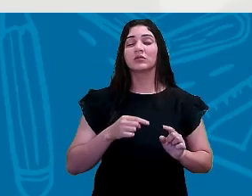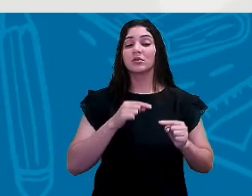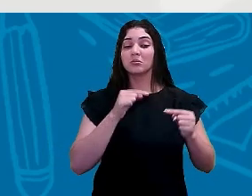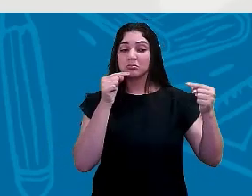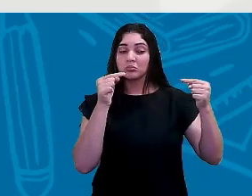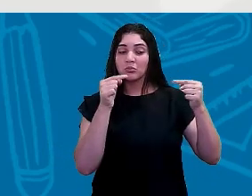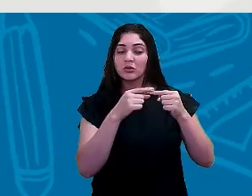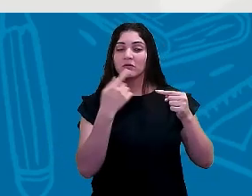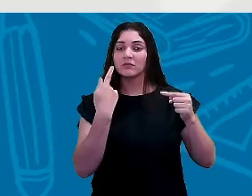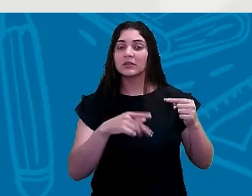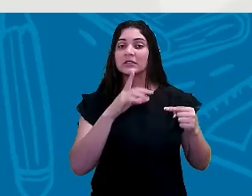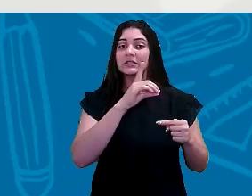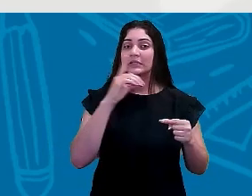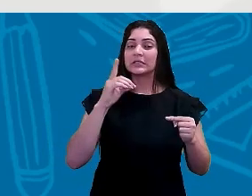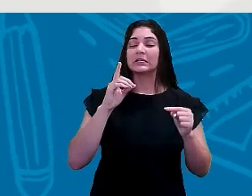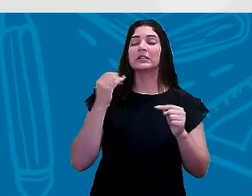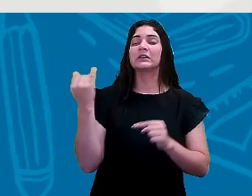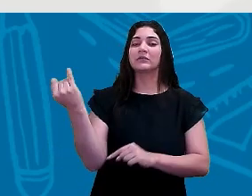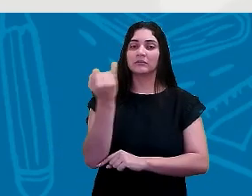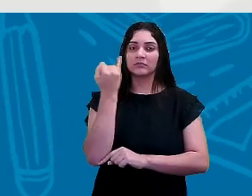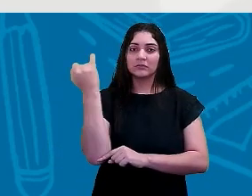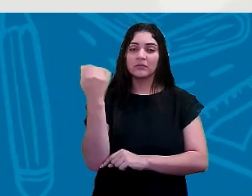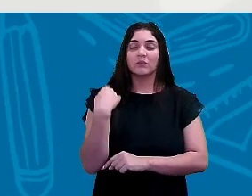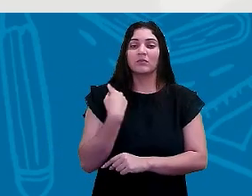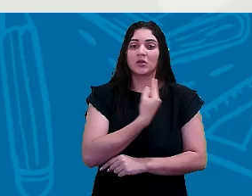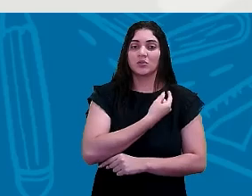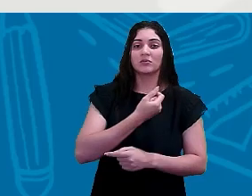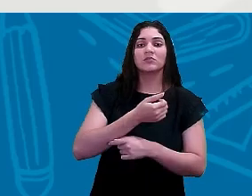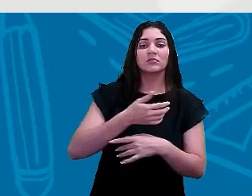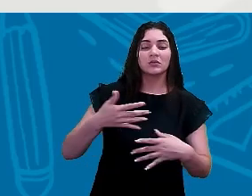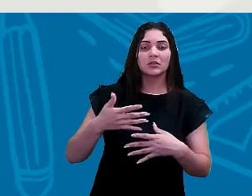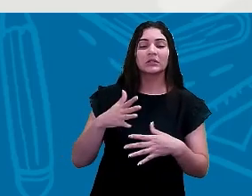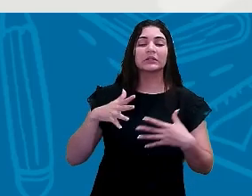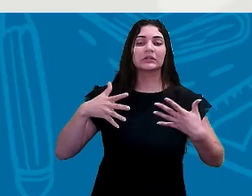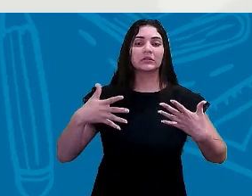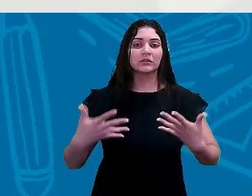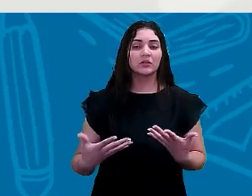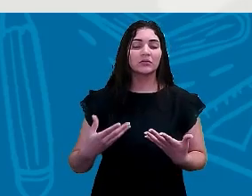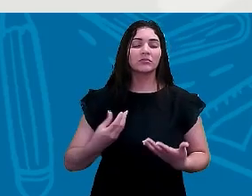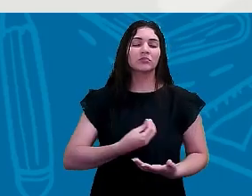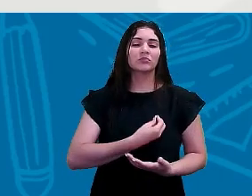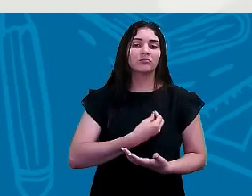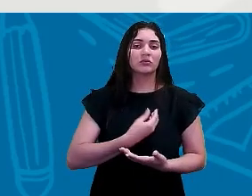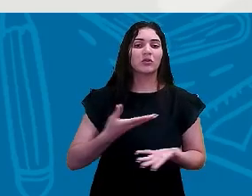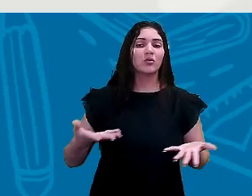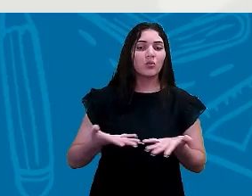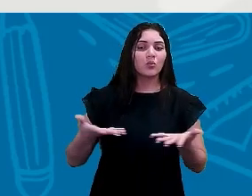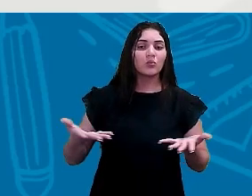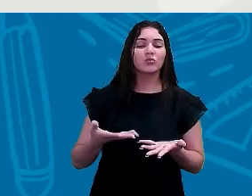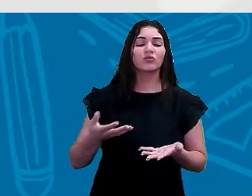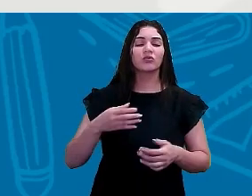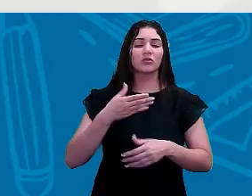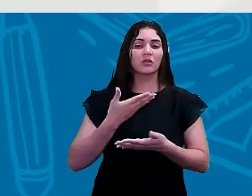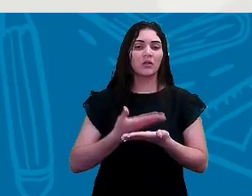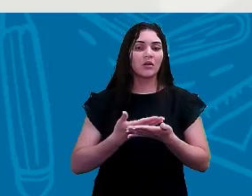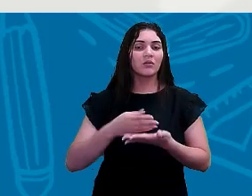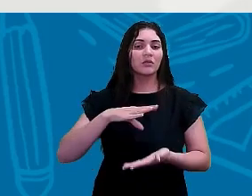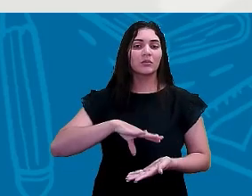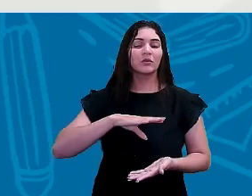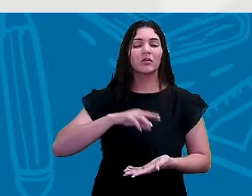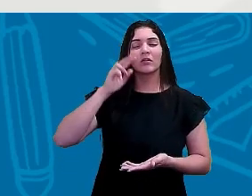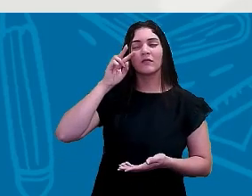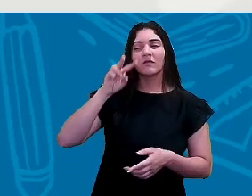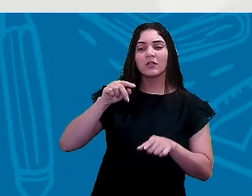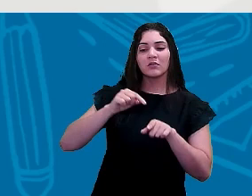dessa data, a importância dessa data para a nossa cidade. Então, a gente está aqui hoje na nossa aula de português vendo alguns bairros